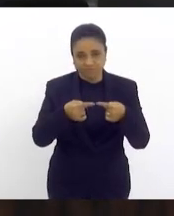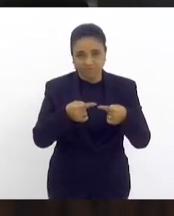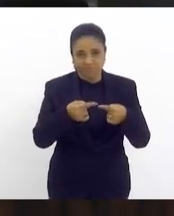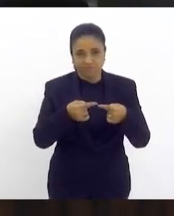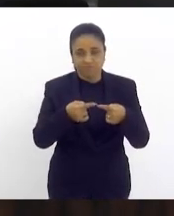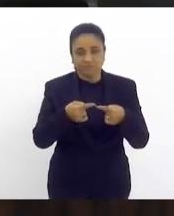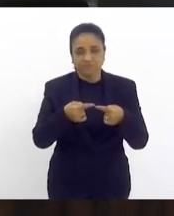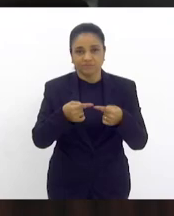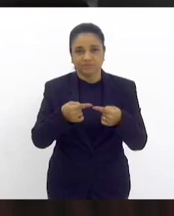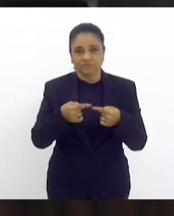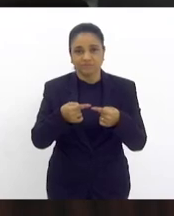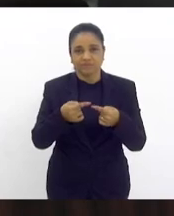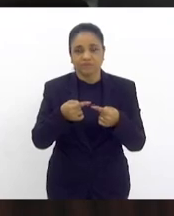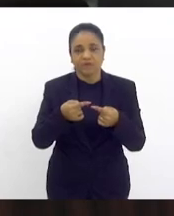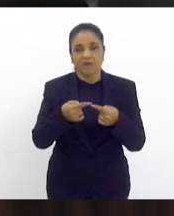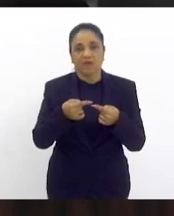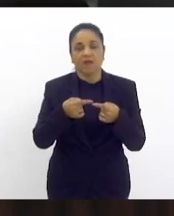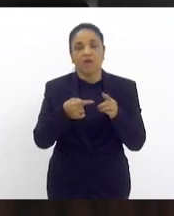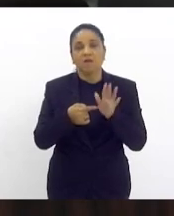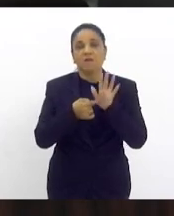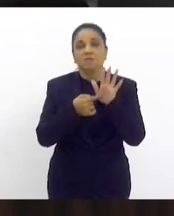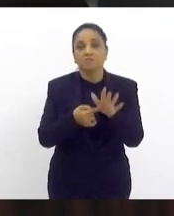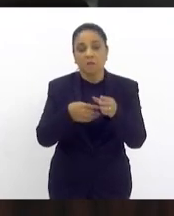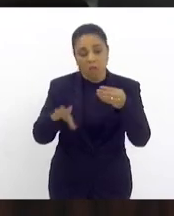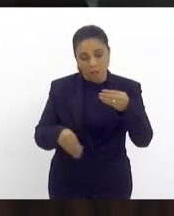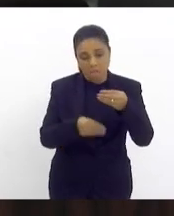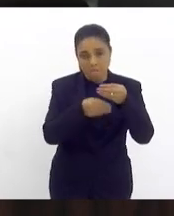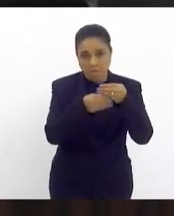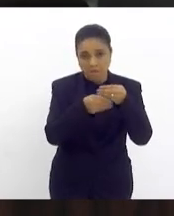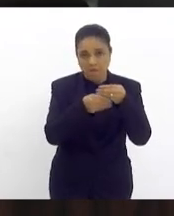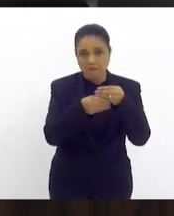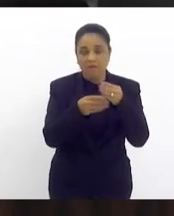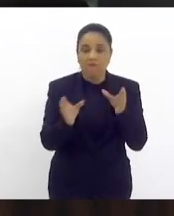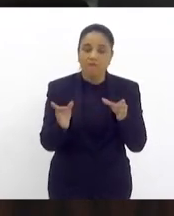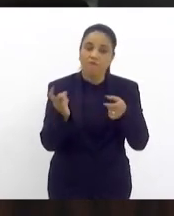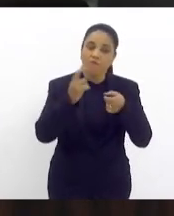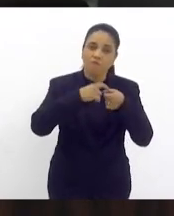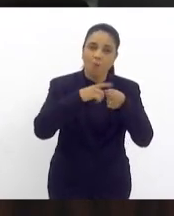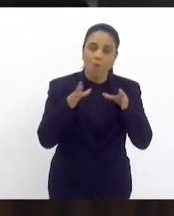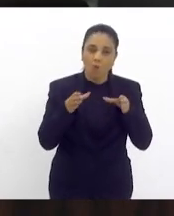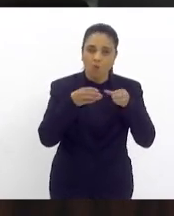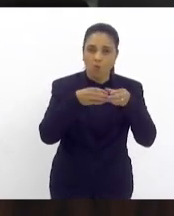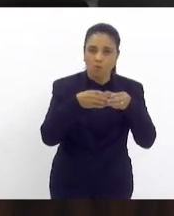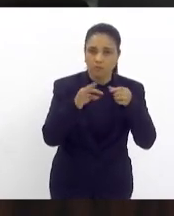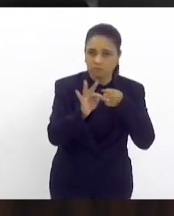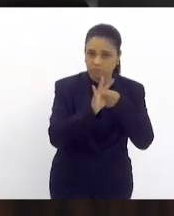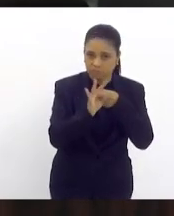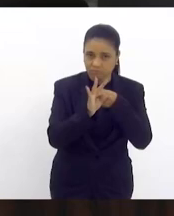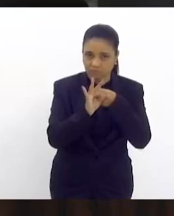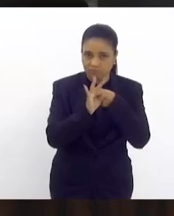receber uma Emenda a indicação recebeu a emenda e retorna as comissões técnica